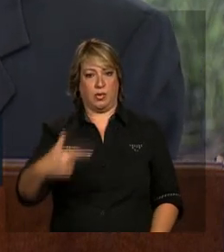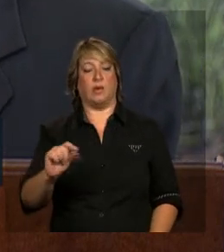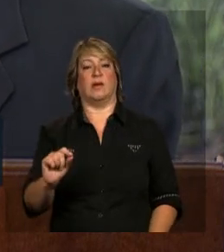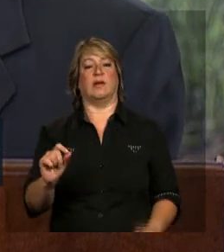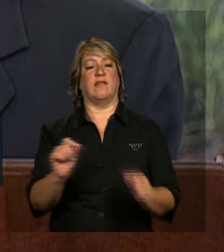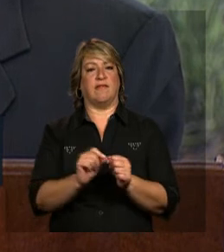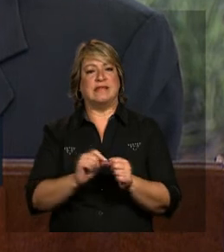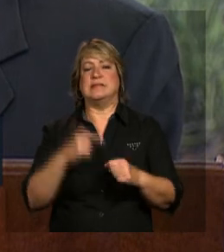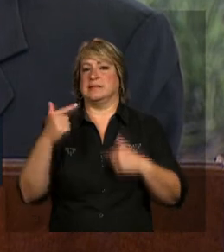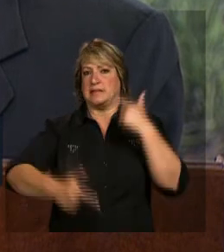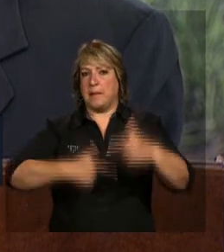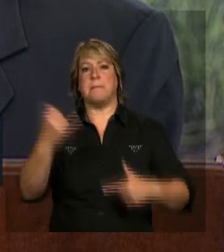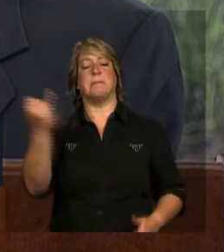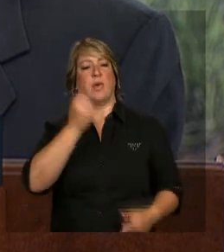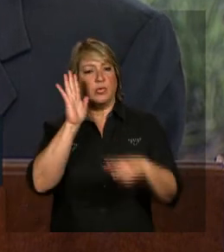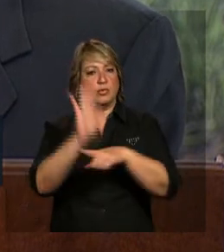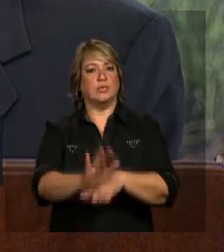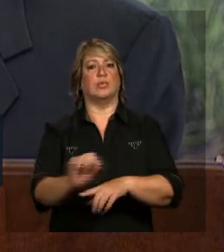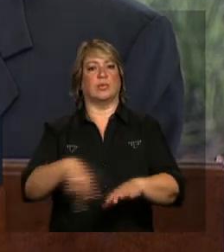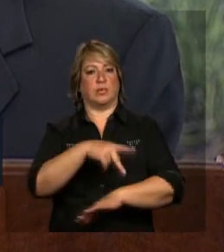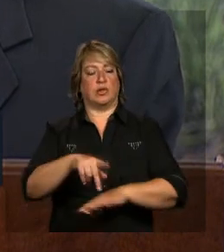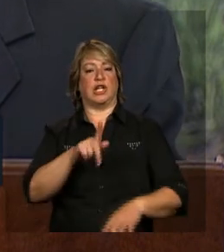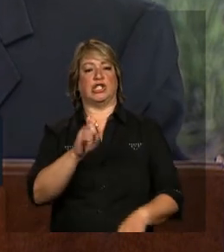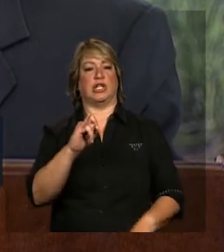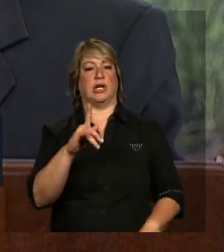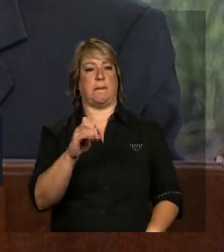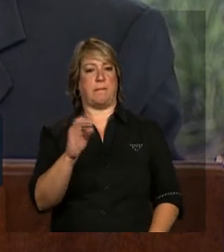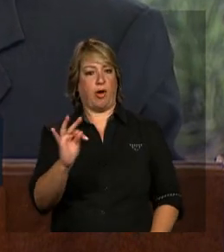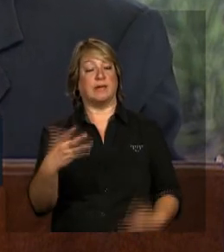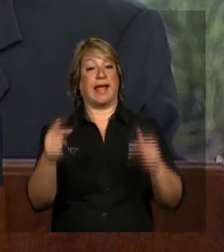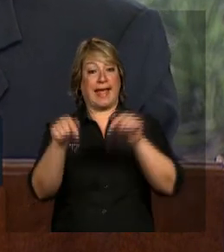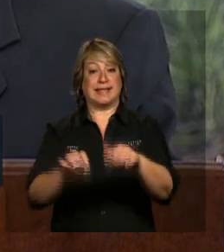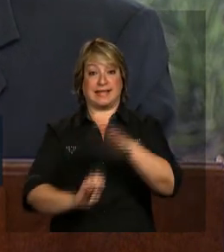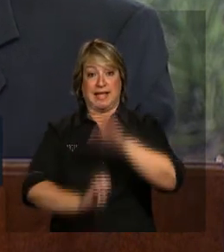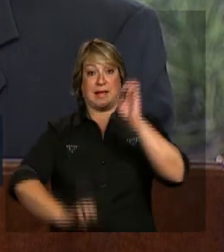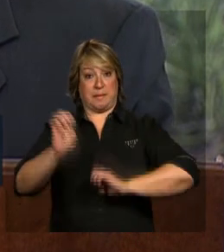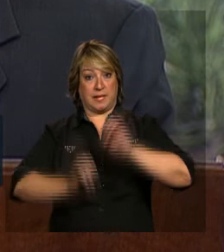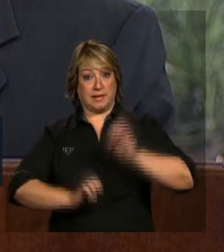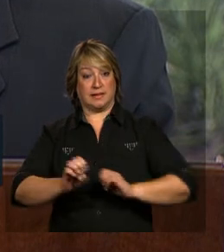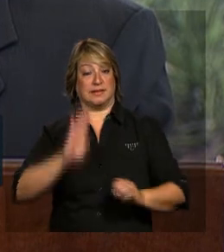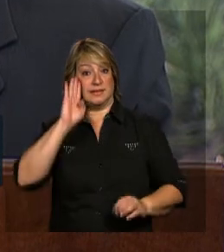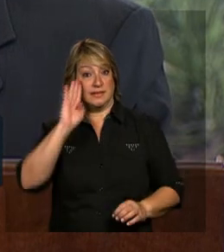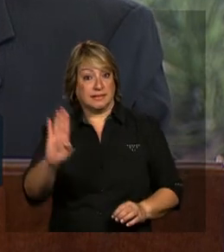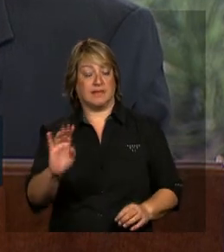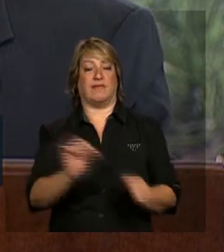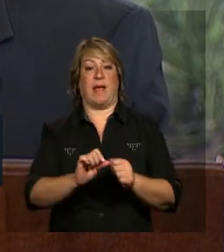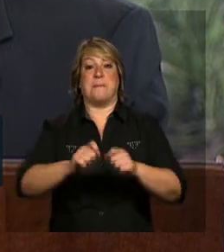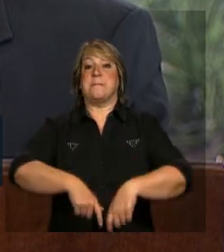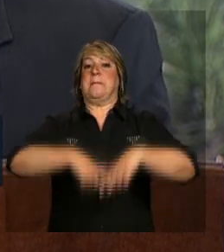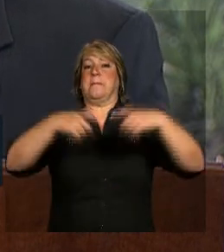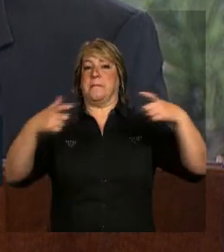importantes e relevantes serviços ao país que foi o jeito pote esta empresa Visa de forma mais